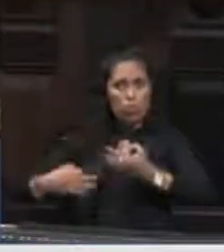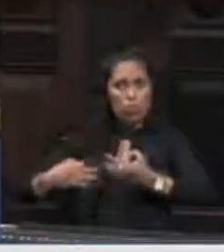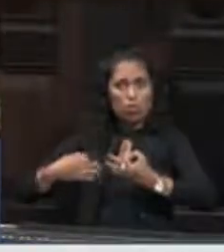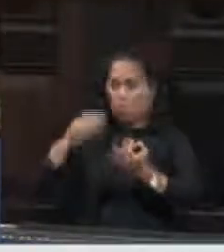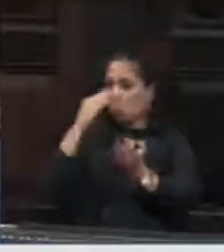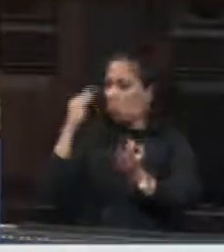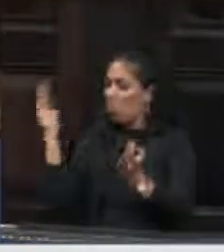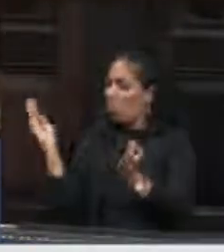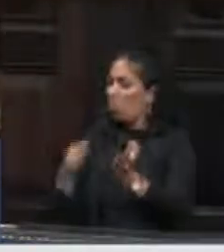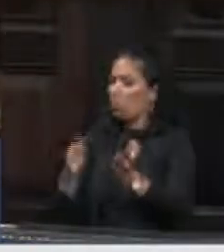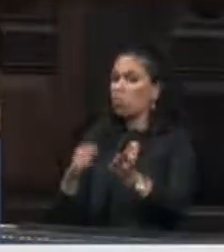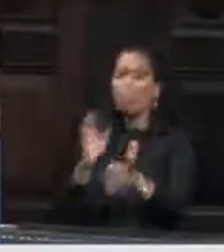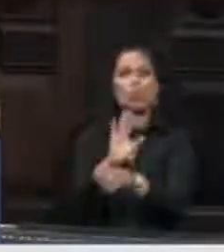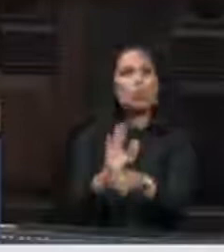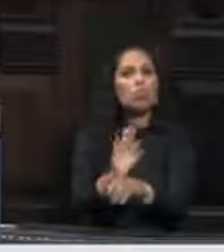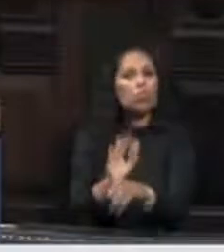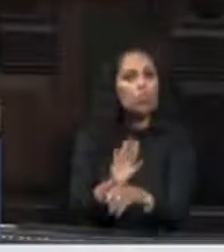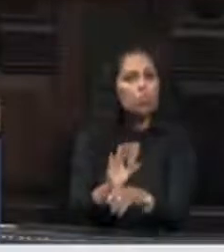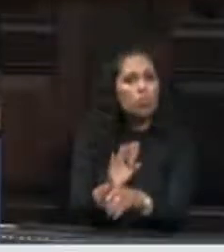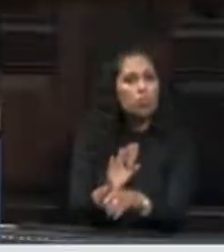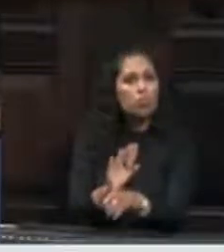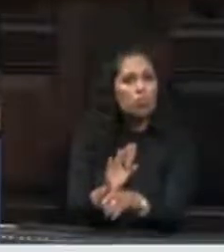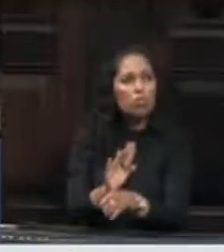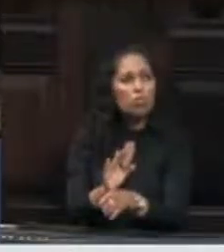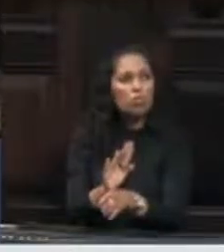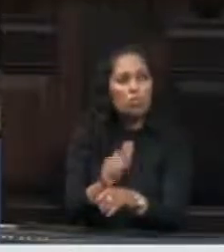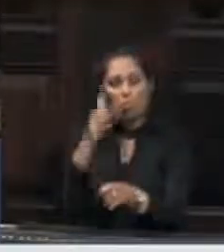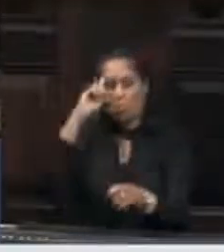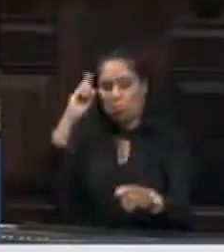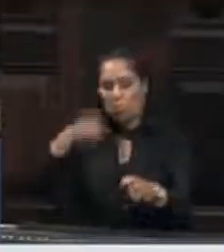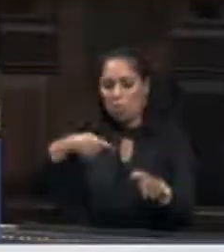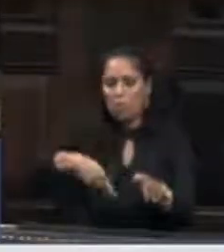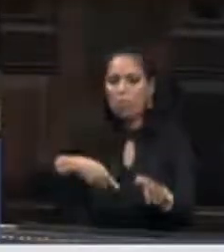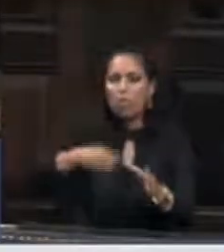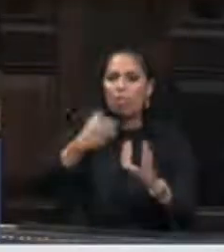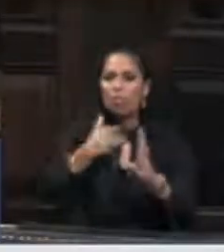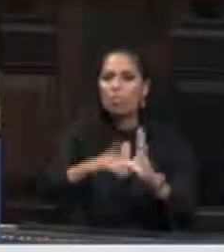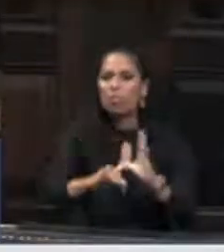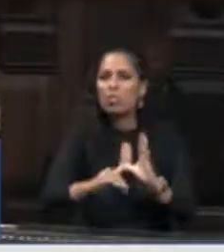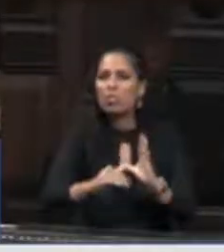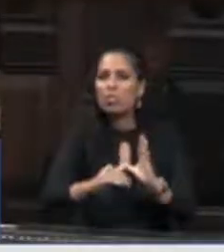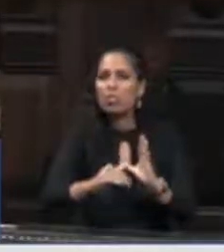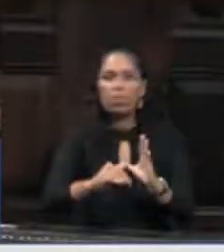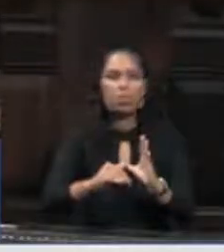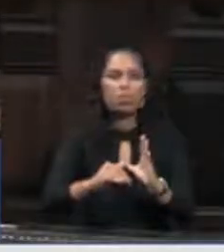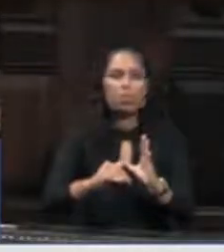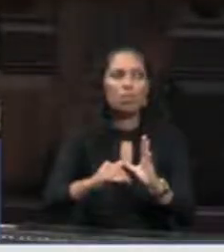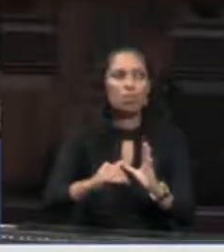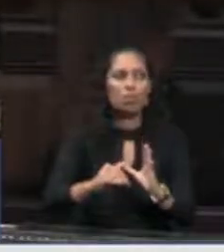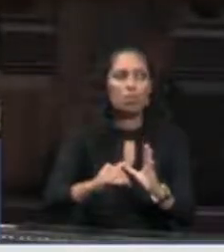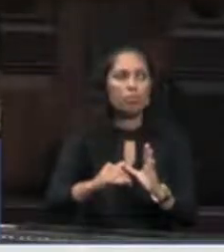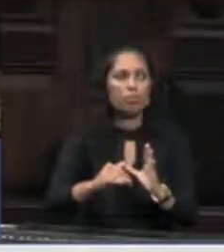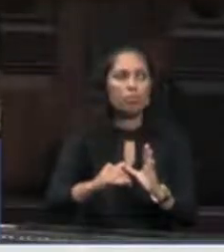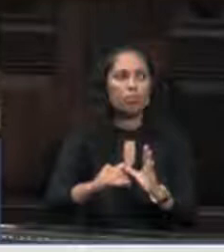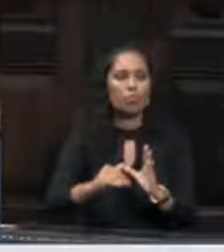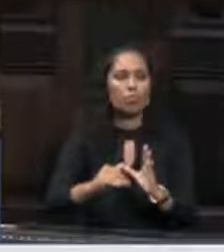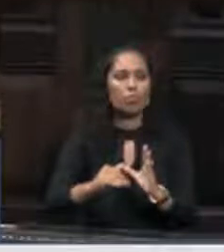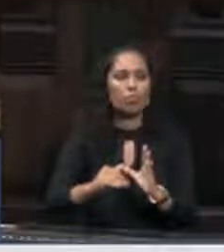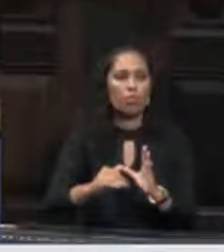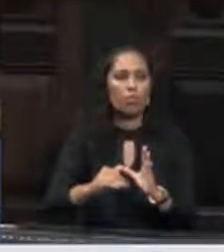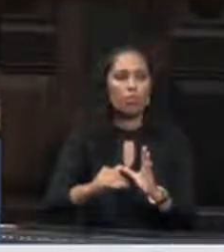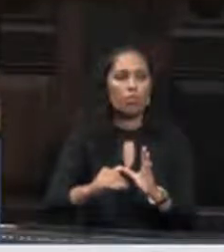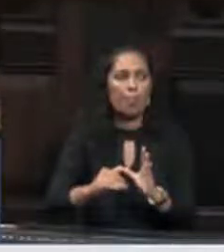Constituição, agrava a Constituição, quando, por exemplo, manda para cá uma mensagem sem levar em conta que